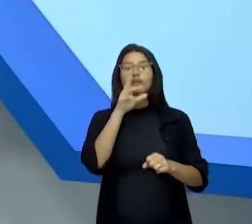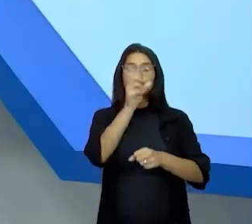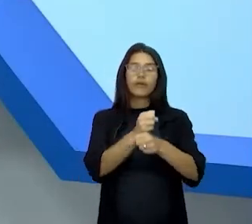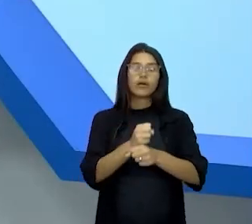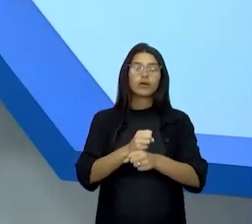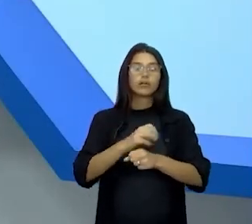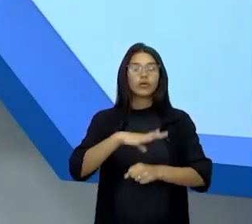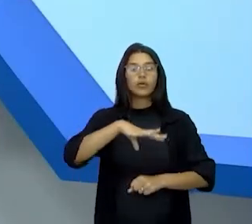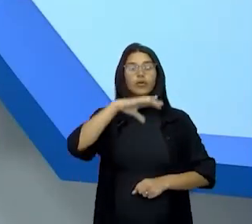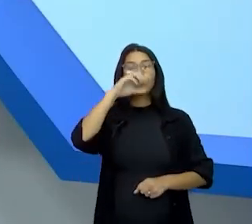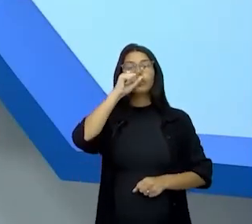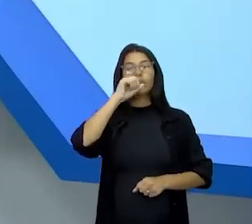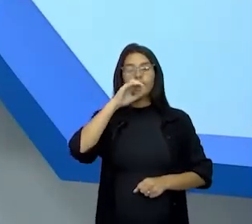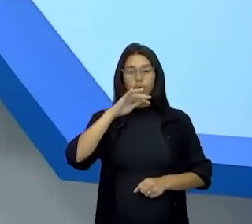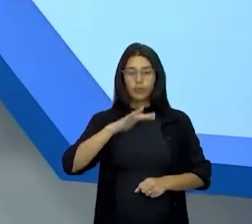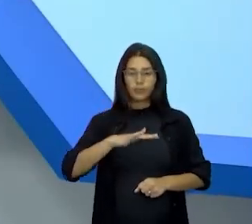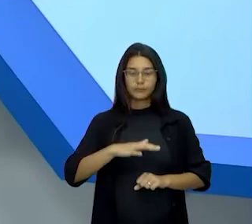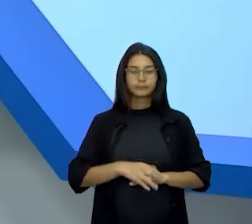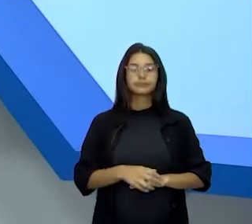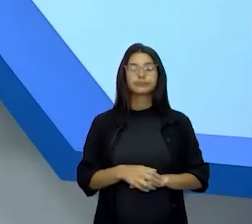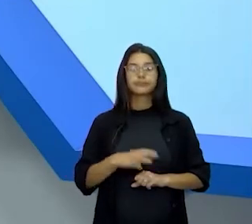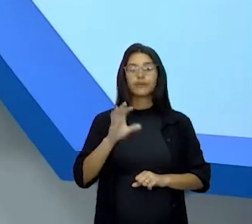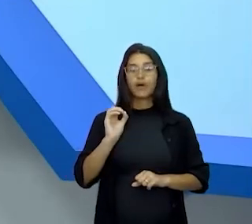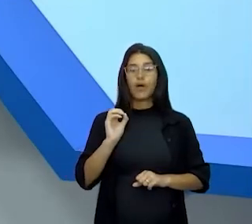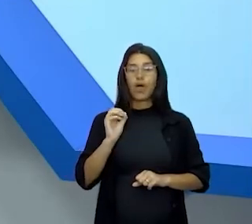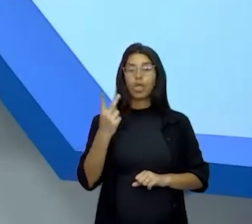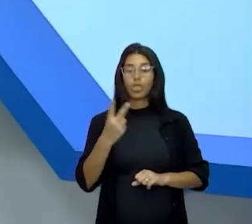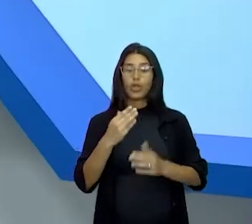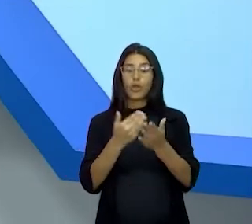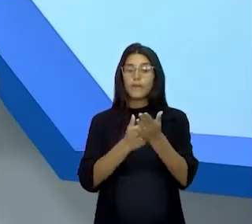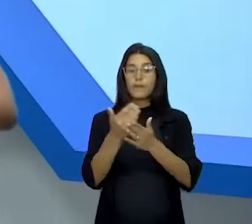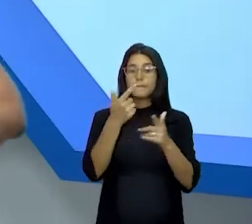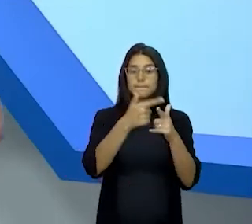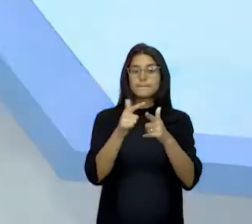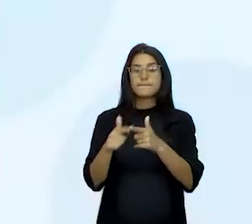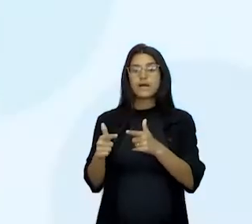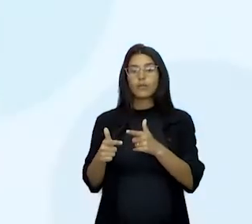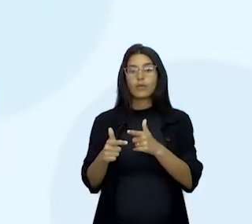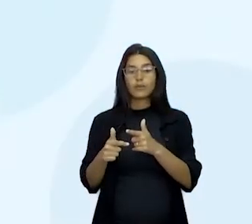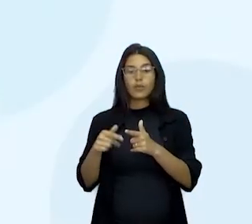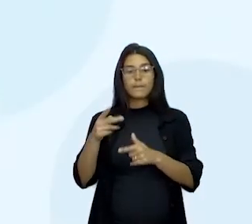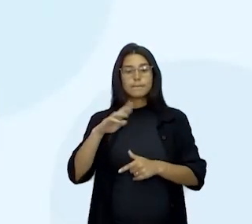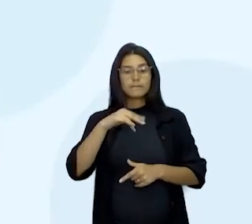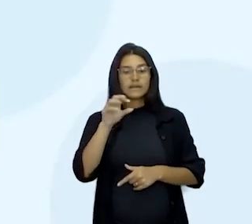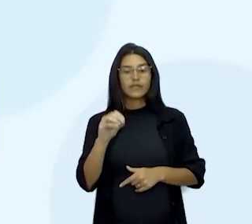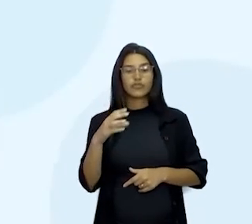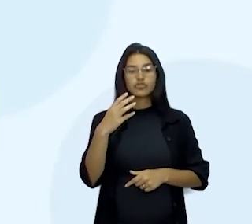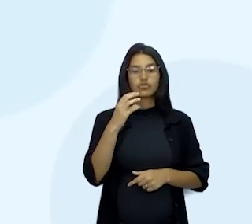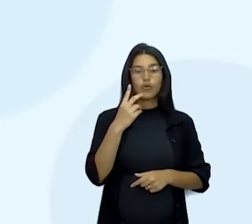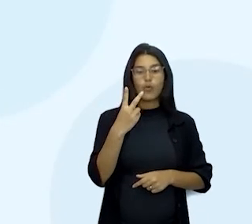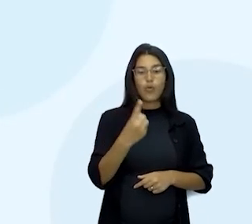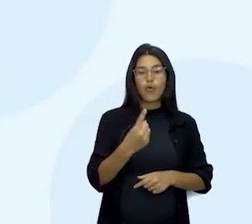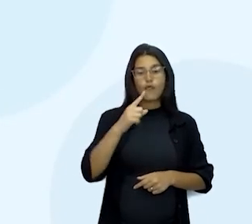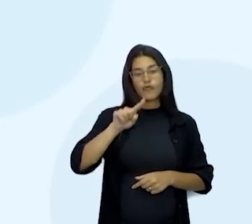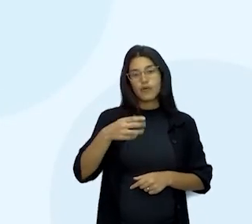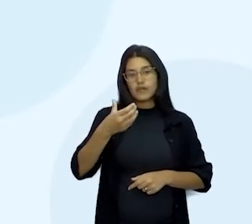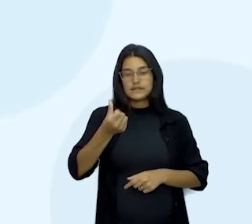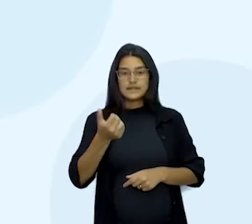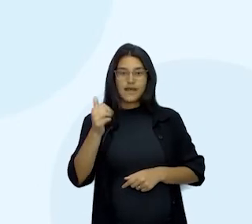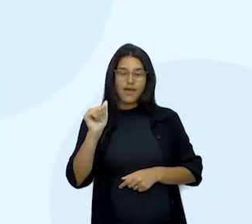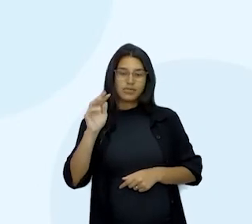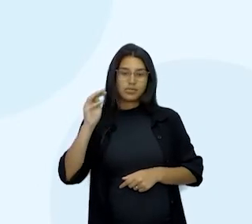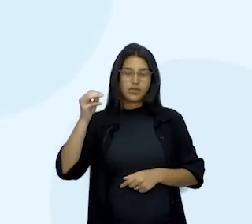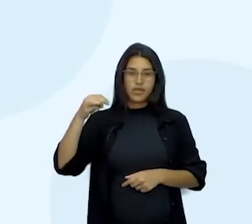hora da respiração. Então, o oxigênio começa a ser tóxico quando a pressão parcial for de 1,6